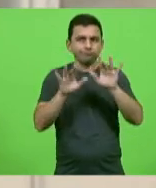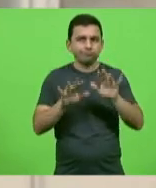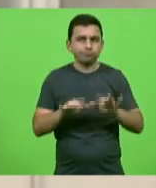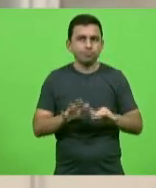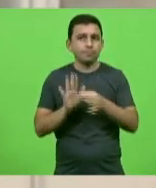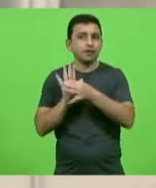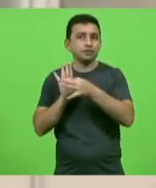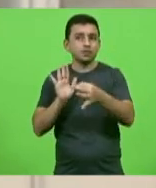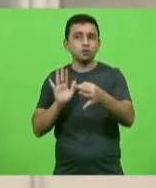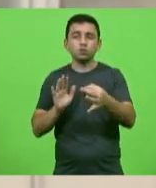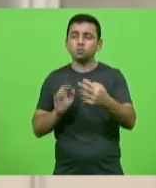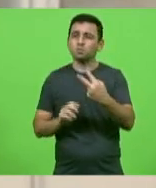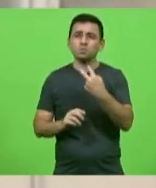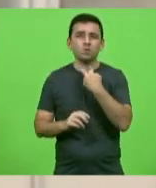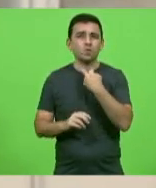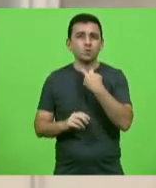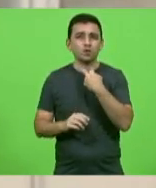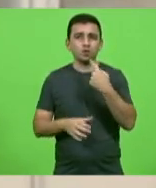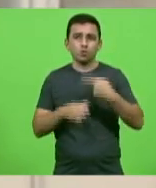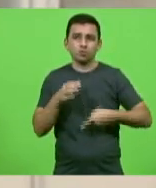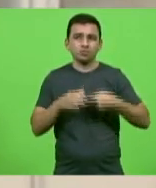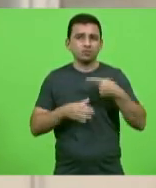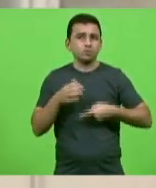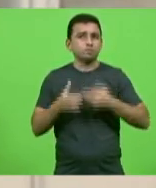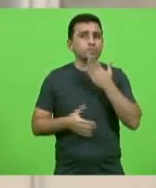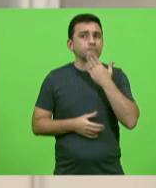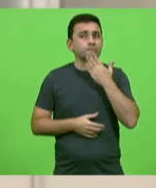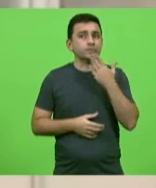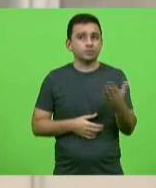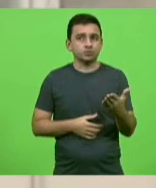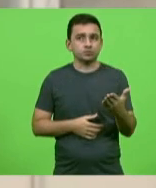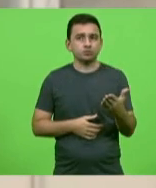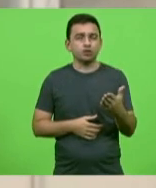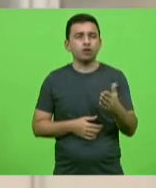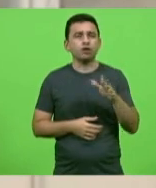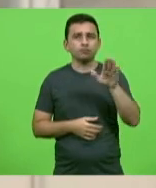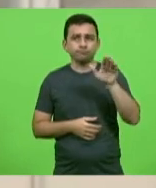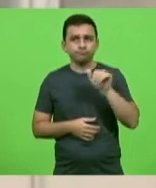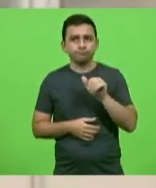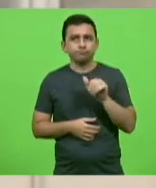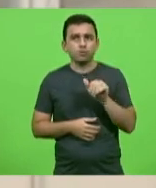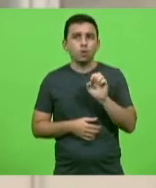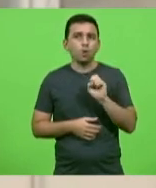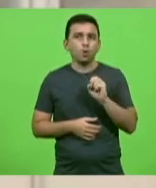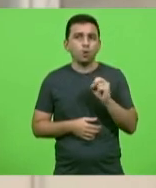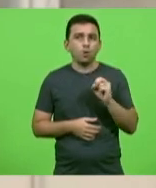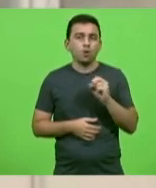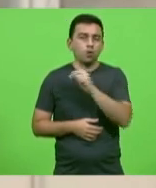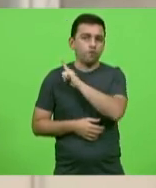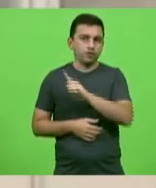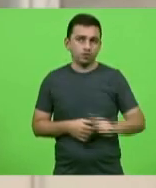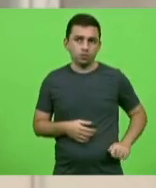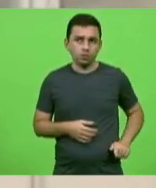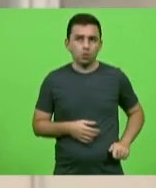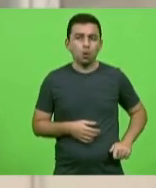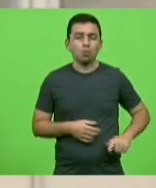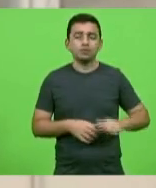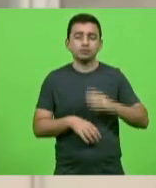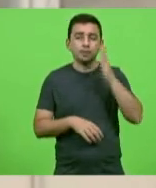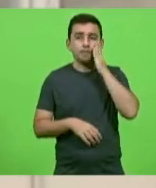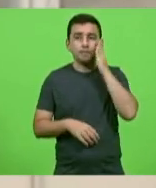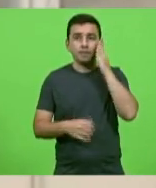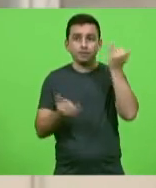sentido de não ser possível a comissão requisitar o comparecimento ou a convocação do governador para as